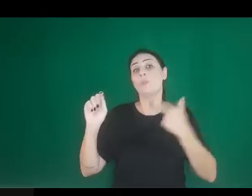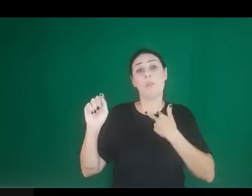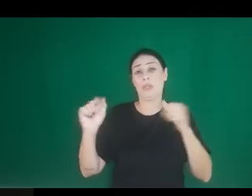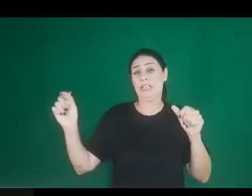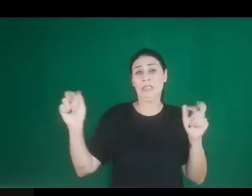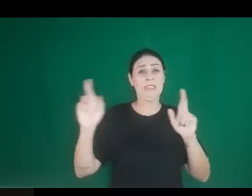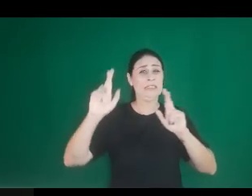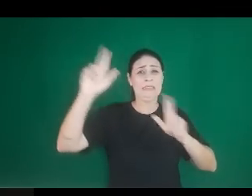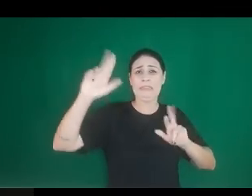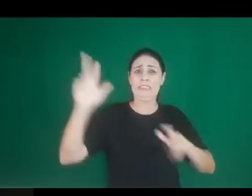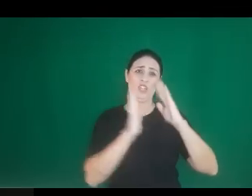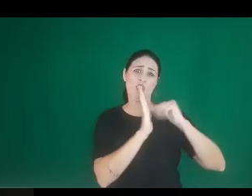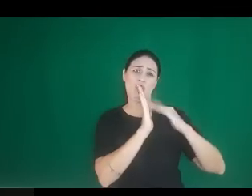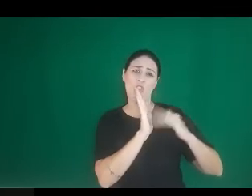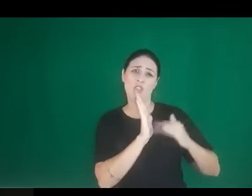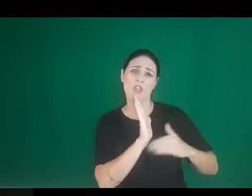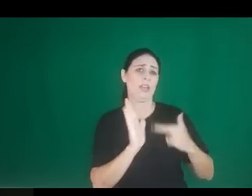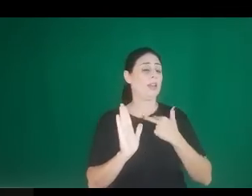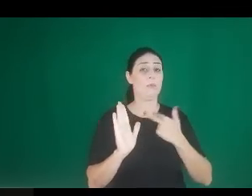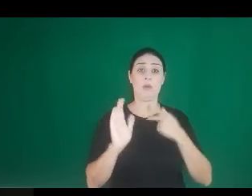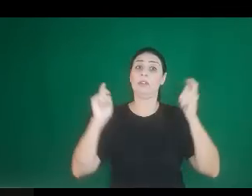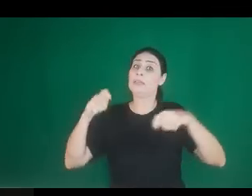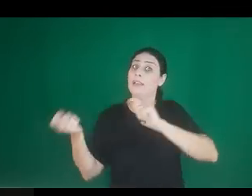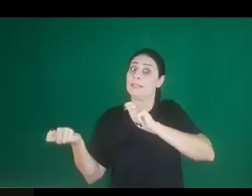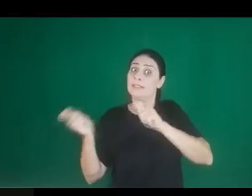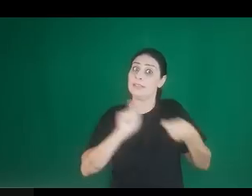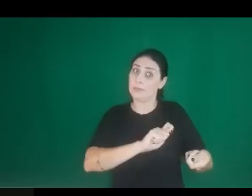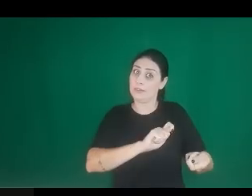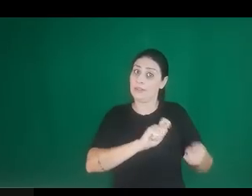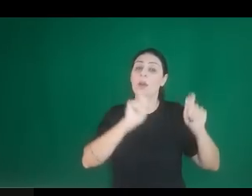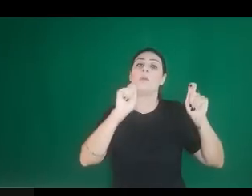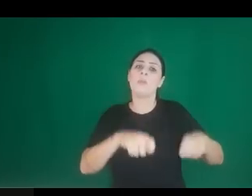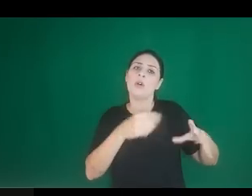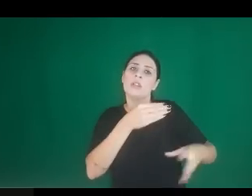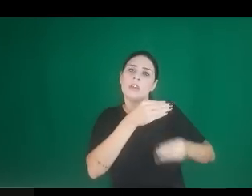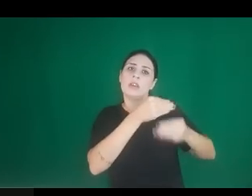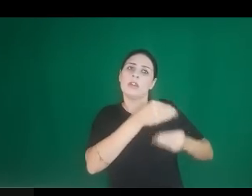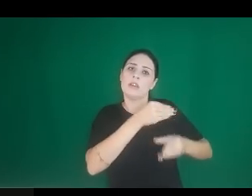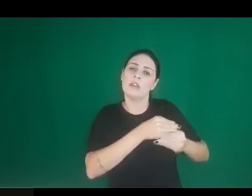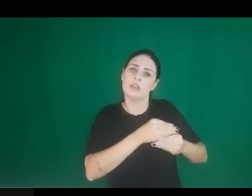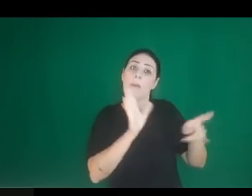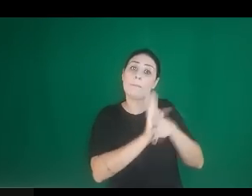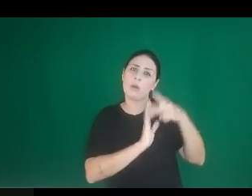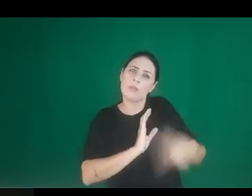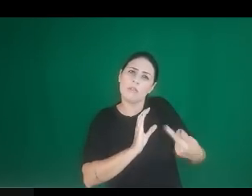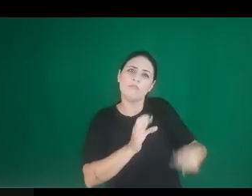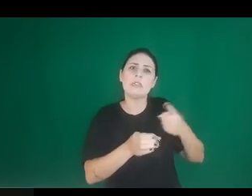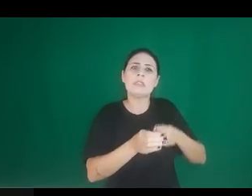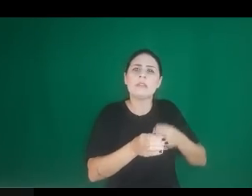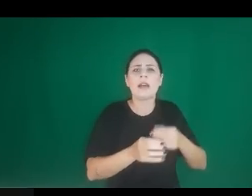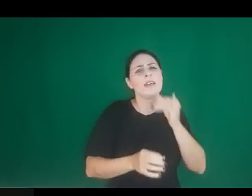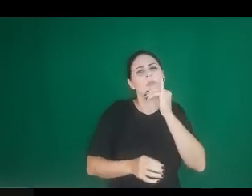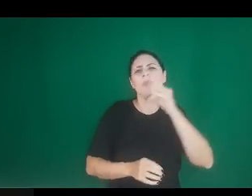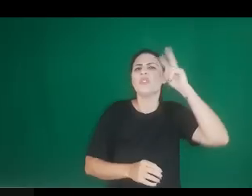alterar, acrescentar, mas não podia tirar coisas da BNCC, ele poderia incluir as questões locais,